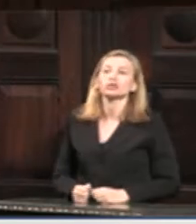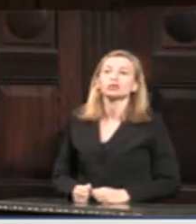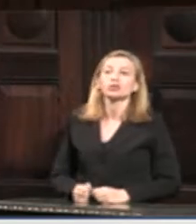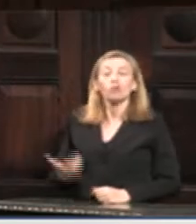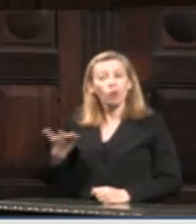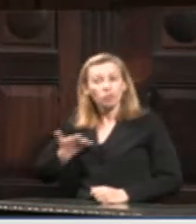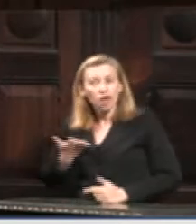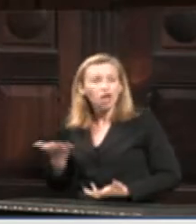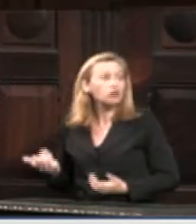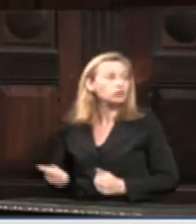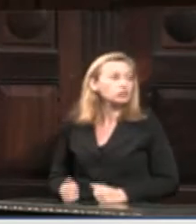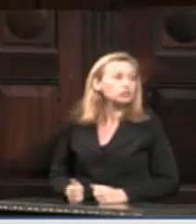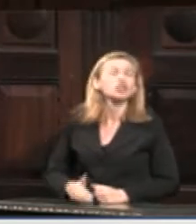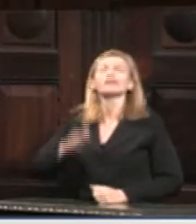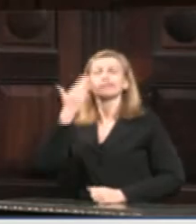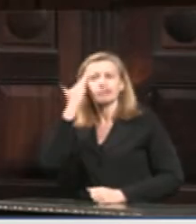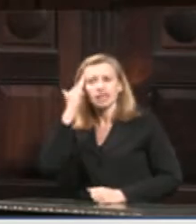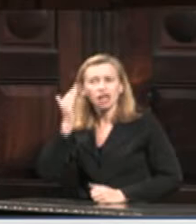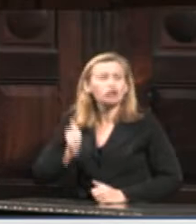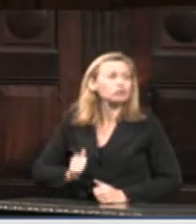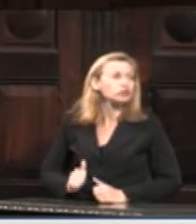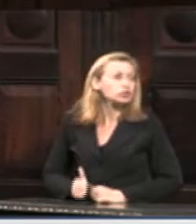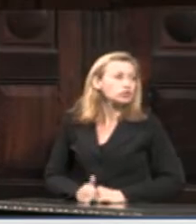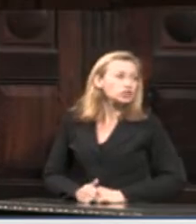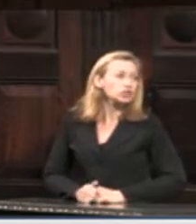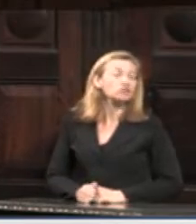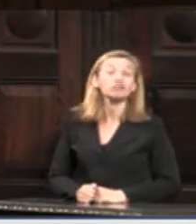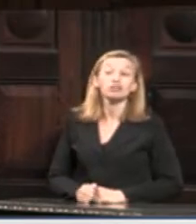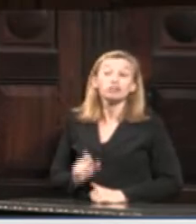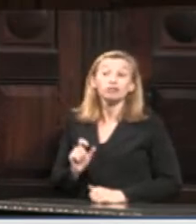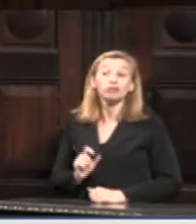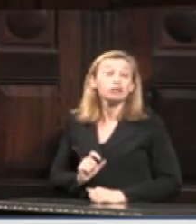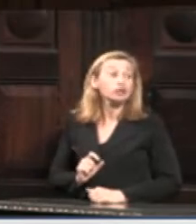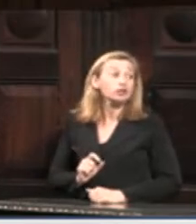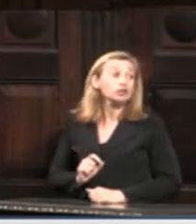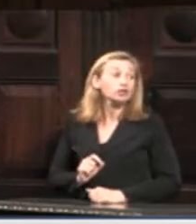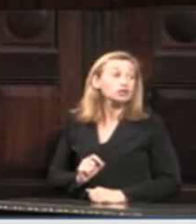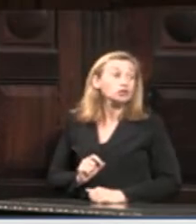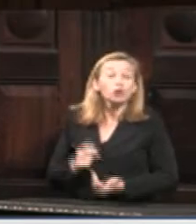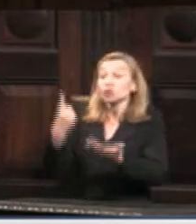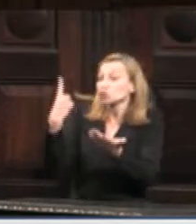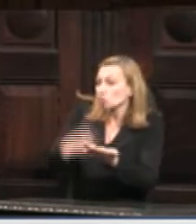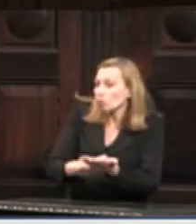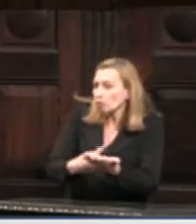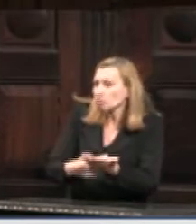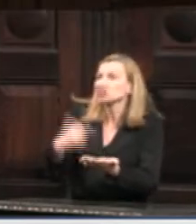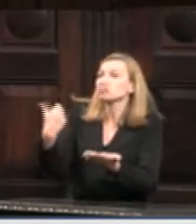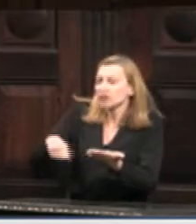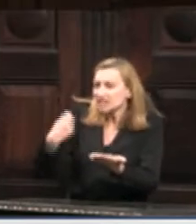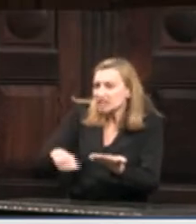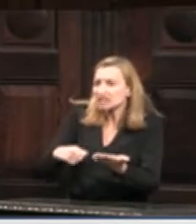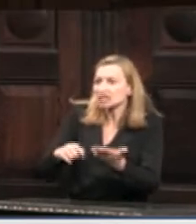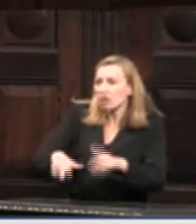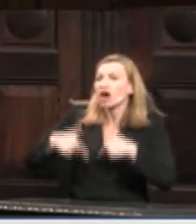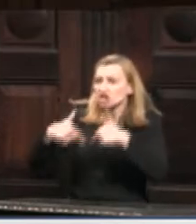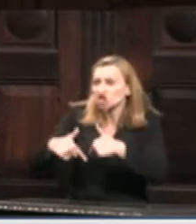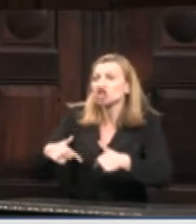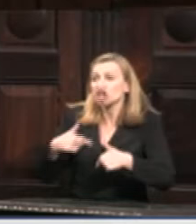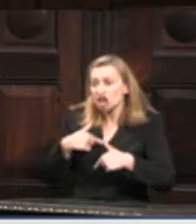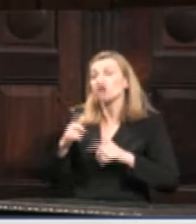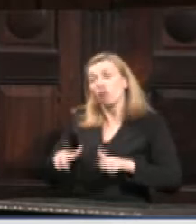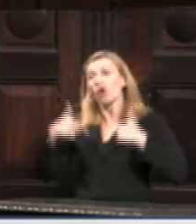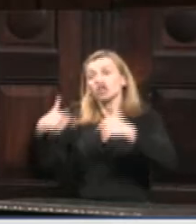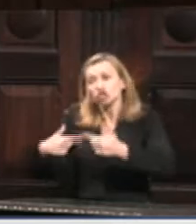processo, entendemos que os compromissos precisam ser assumidos, e eu assumi